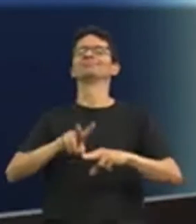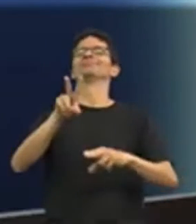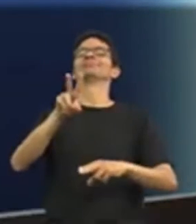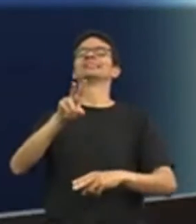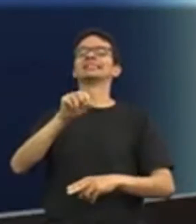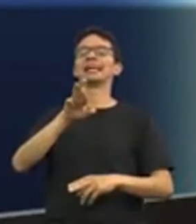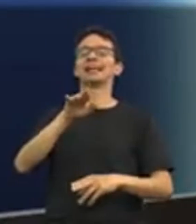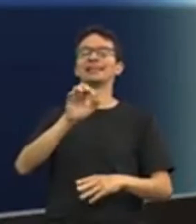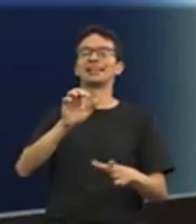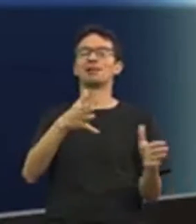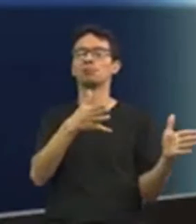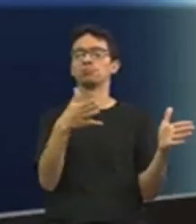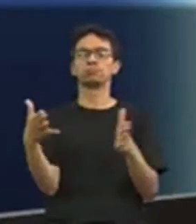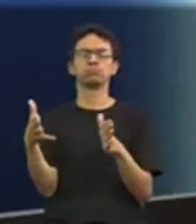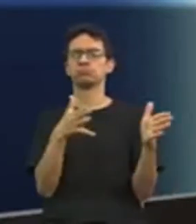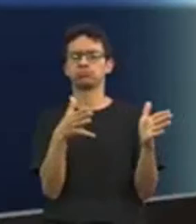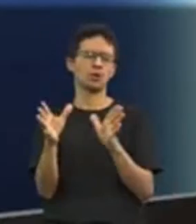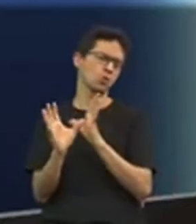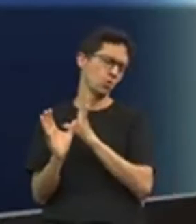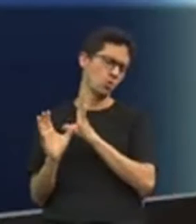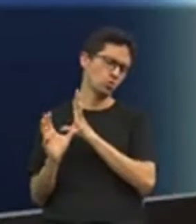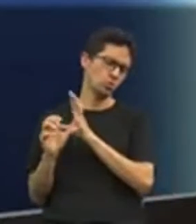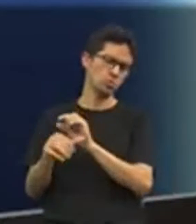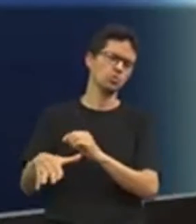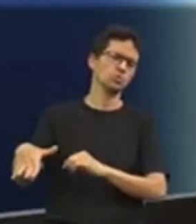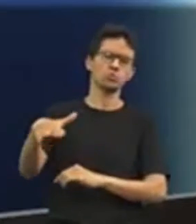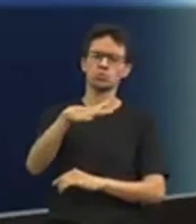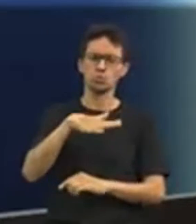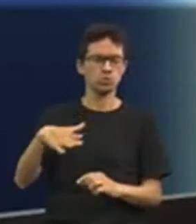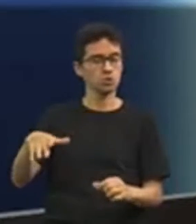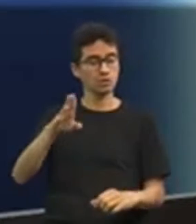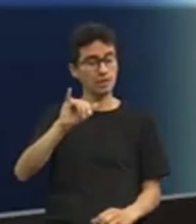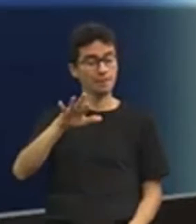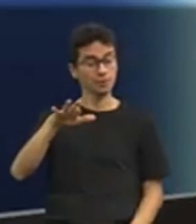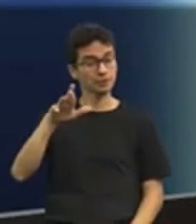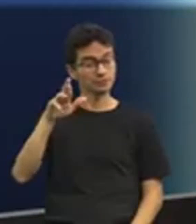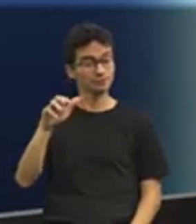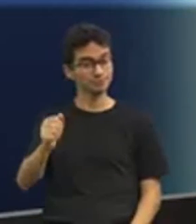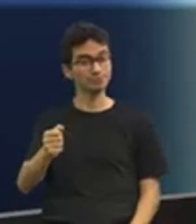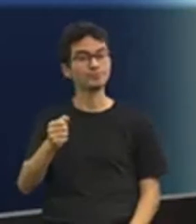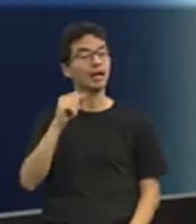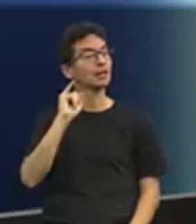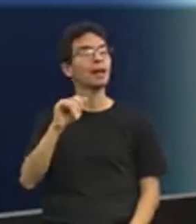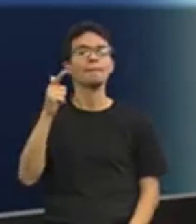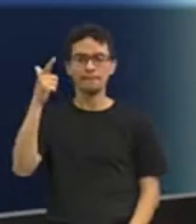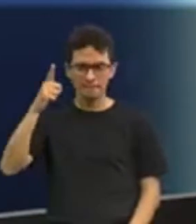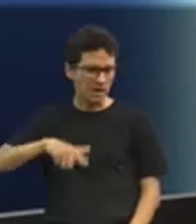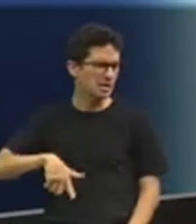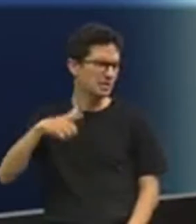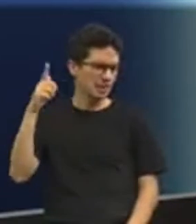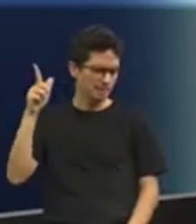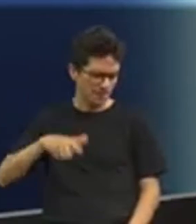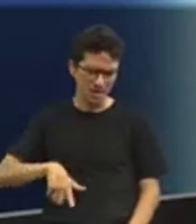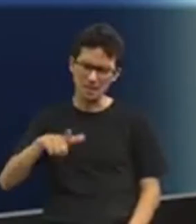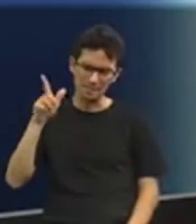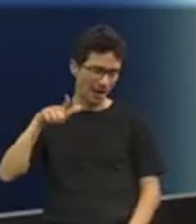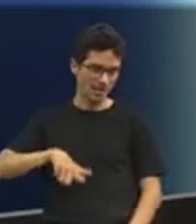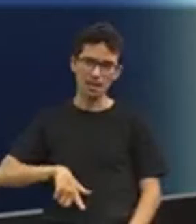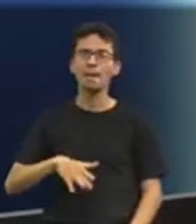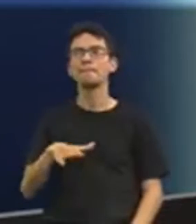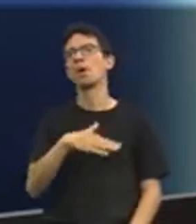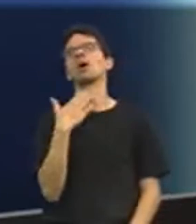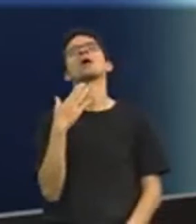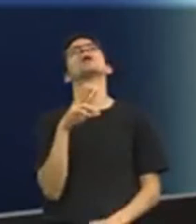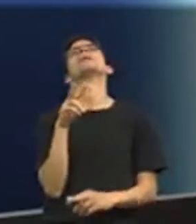até terminar todos os episódios de uma certa Temporada e às vezes tiver outra temporada em outra Temporada pessoa não sai